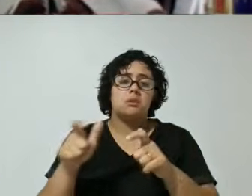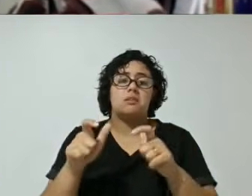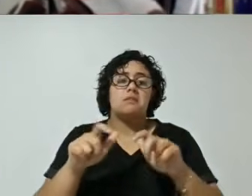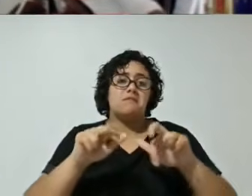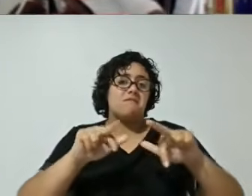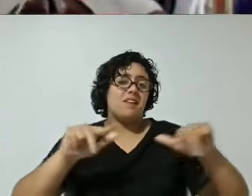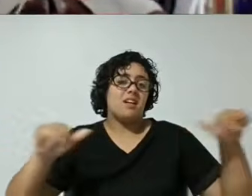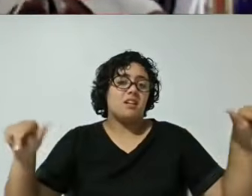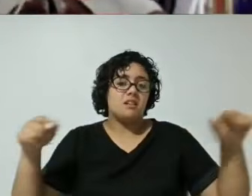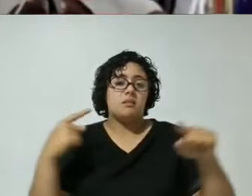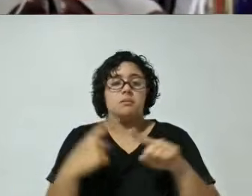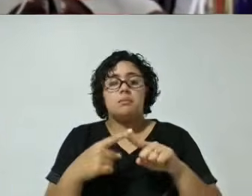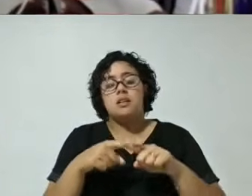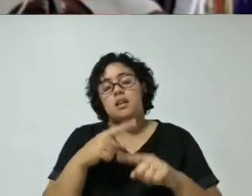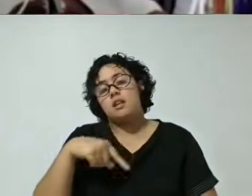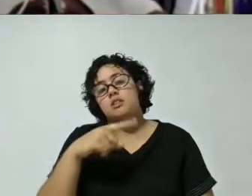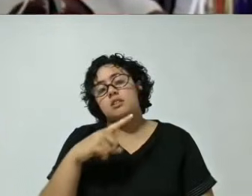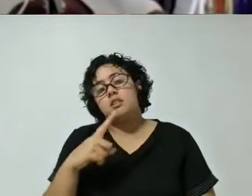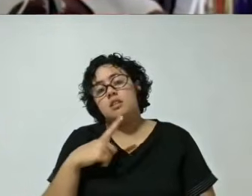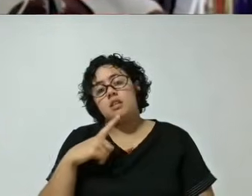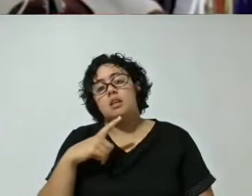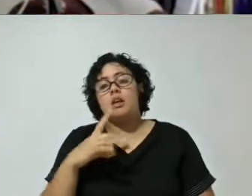gente tinha essas oficinas